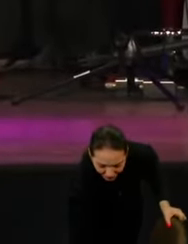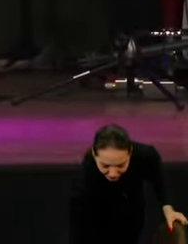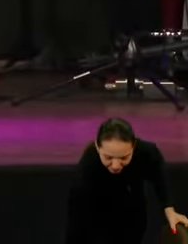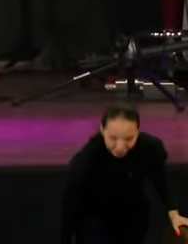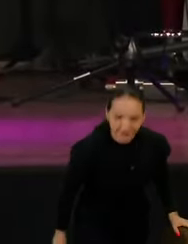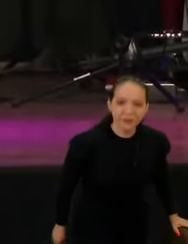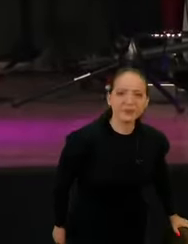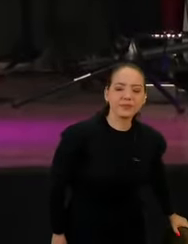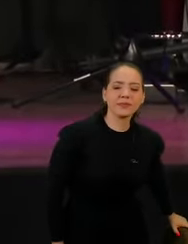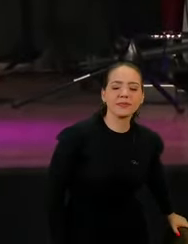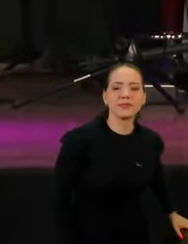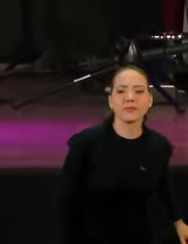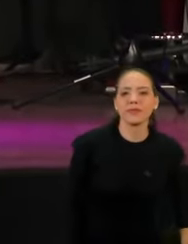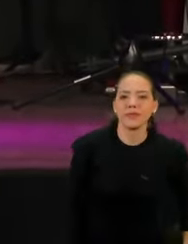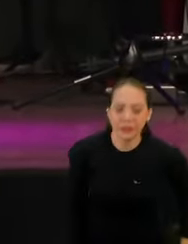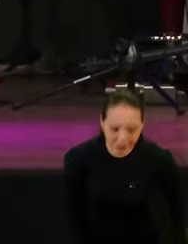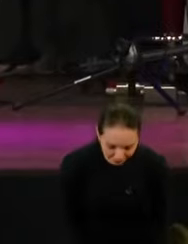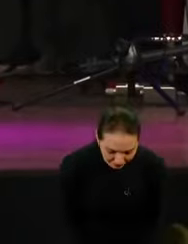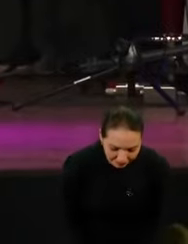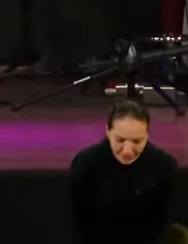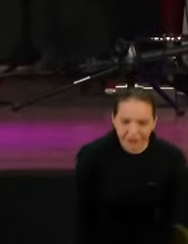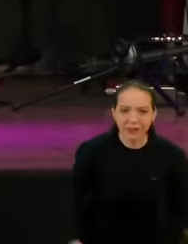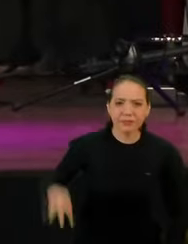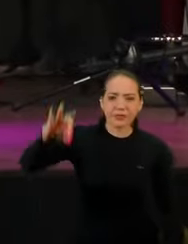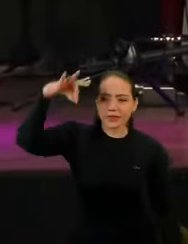Dobra-nos, Espírito Santo.